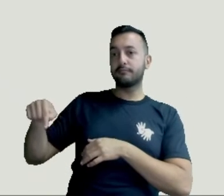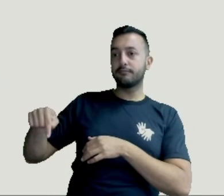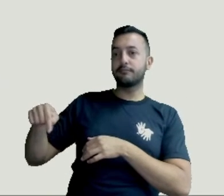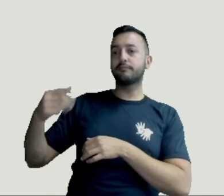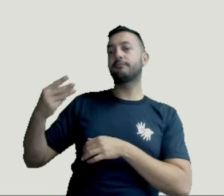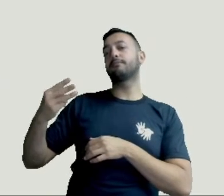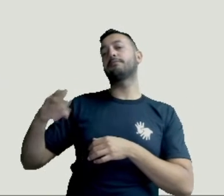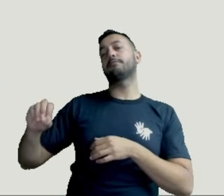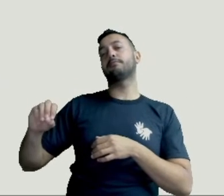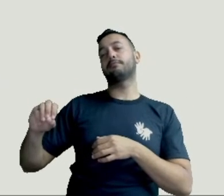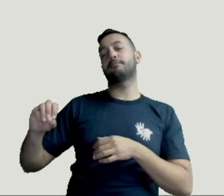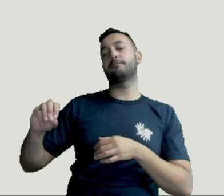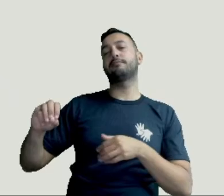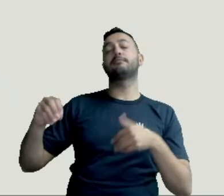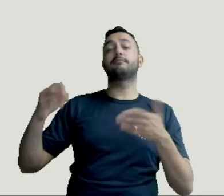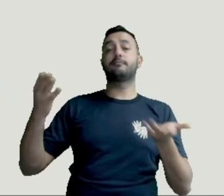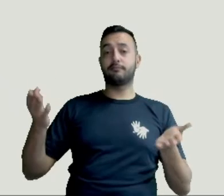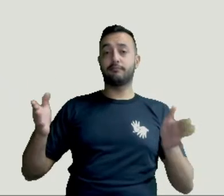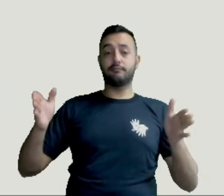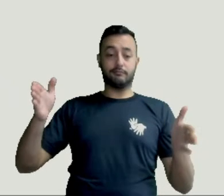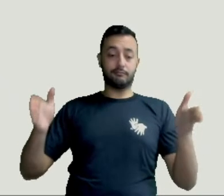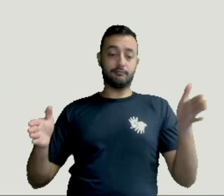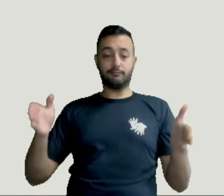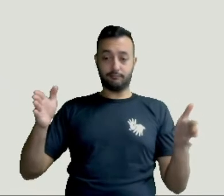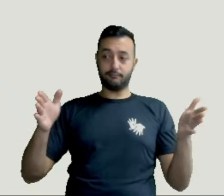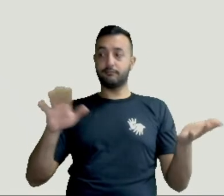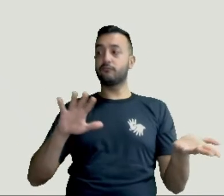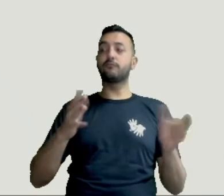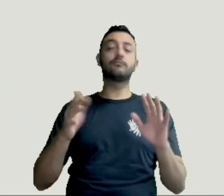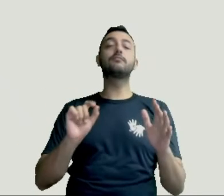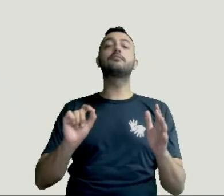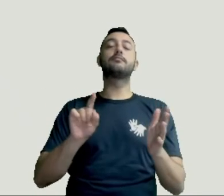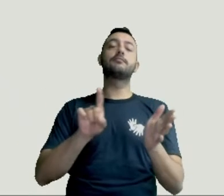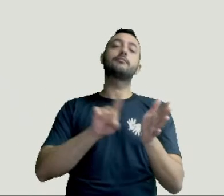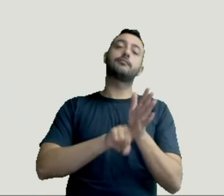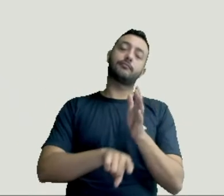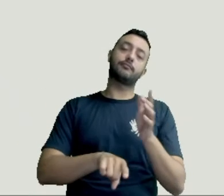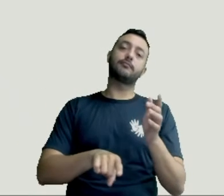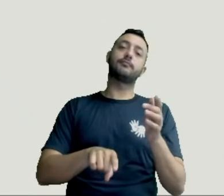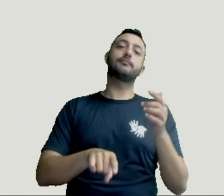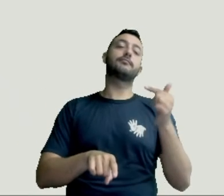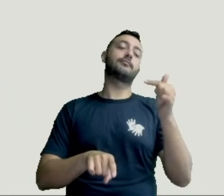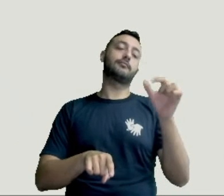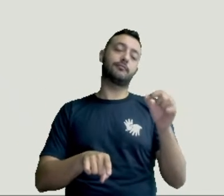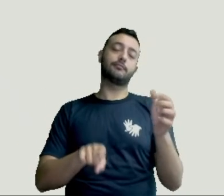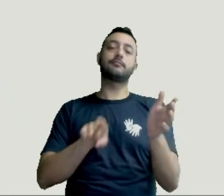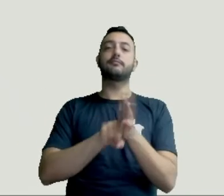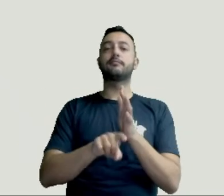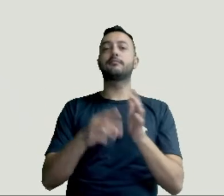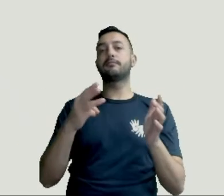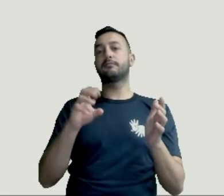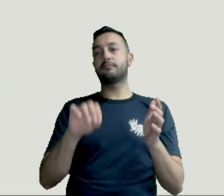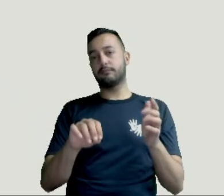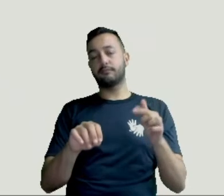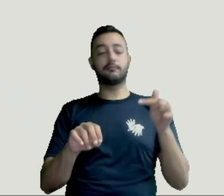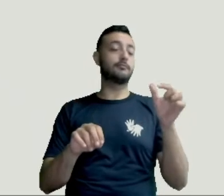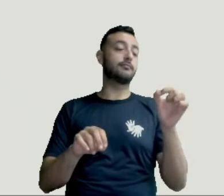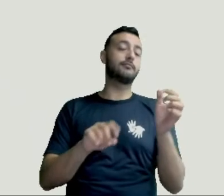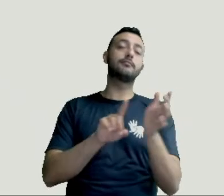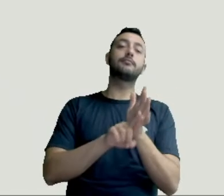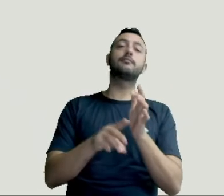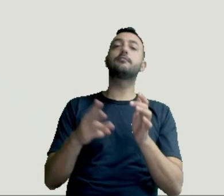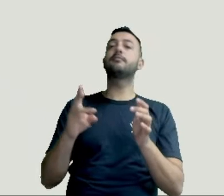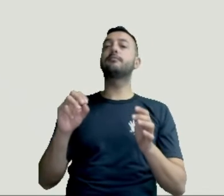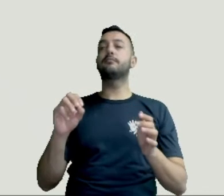marco 30. Então, a variação vai ser o quê? 70 menos 30. 70 menos